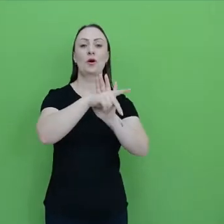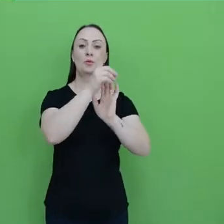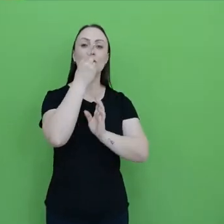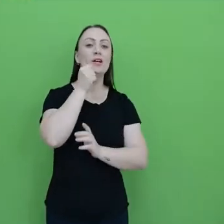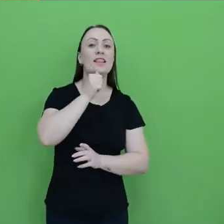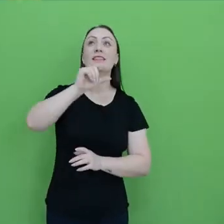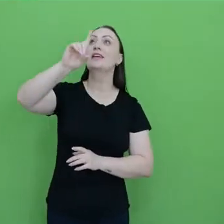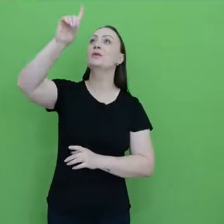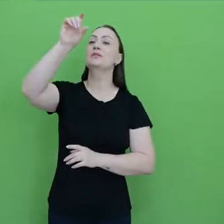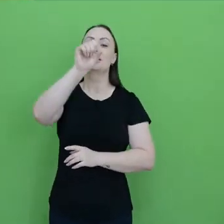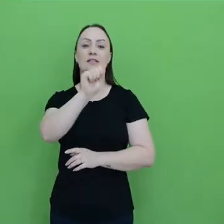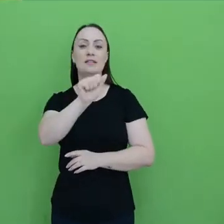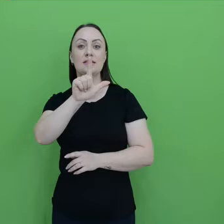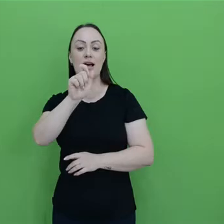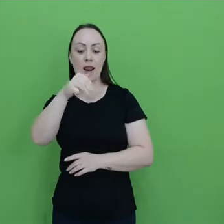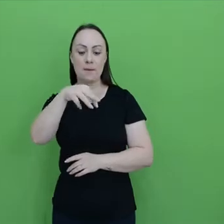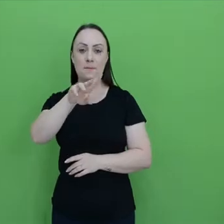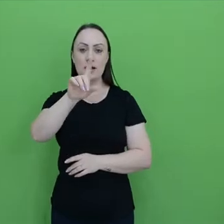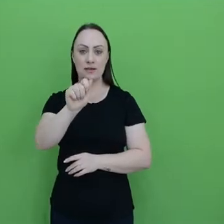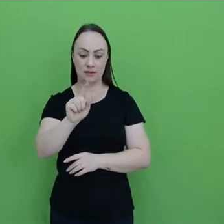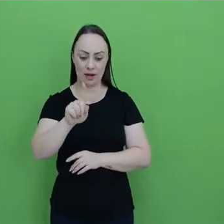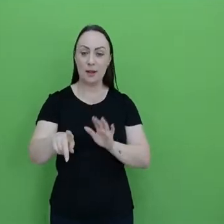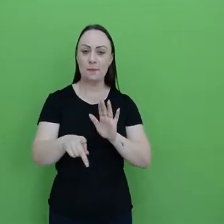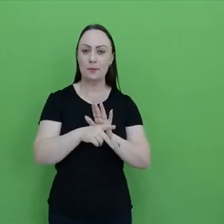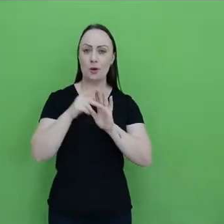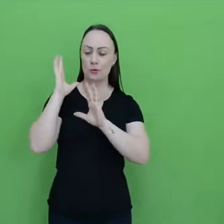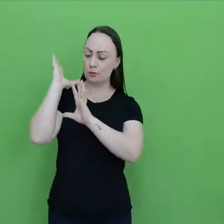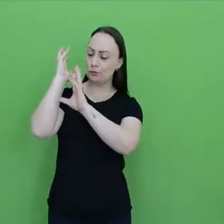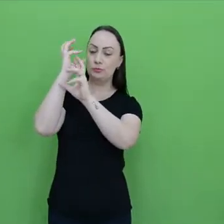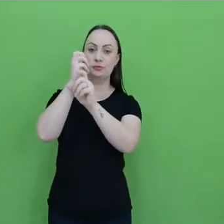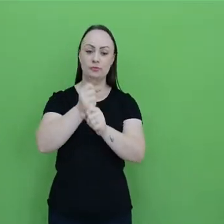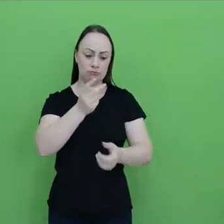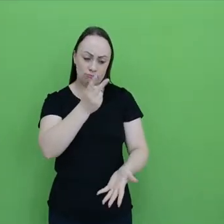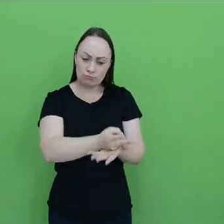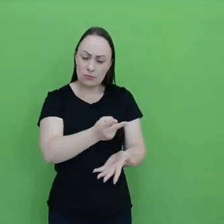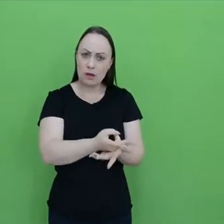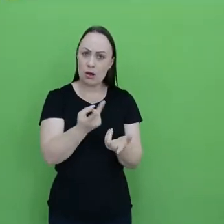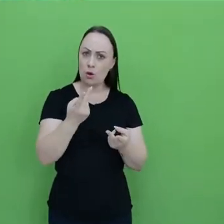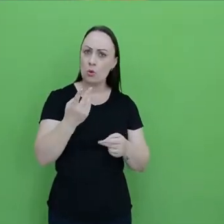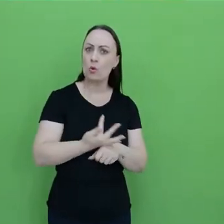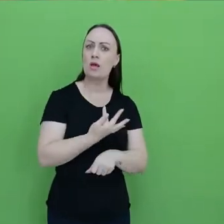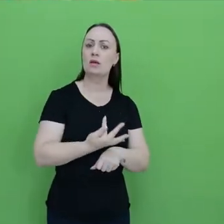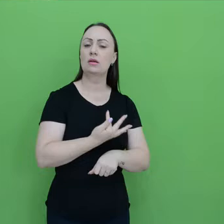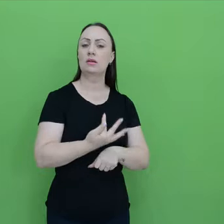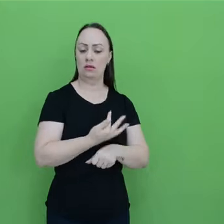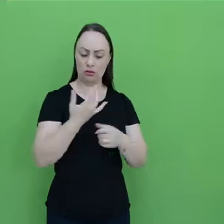salamandra. Criatura mitológica, resistente ao fogo. Dele